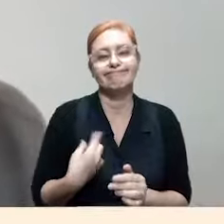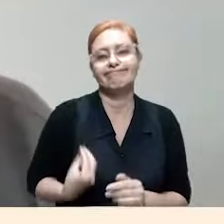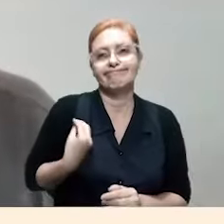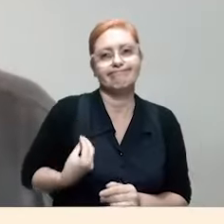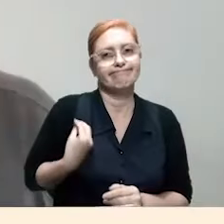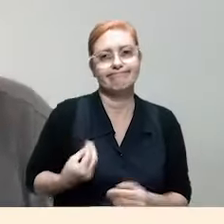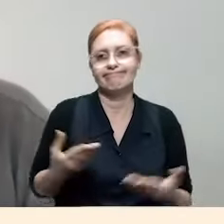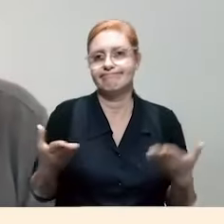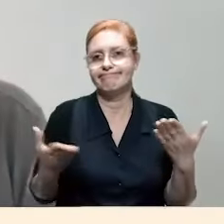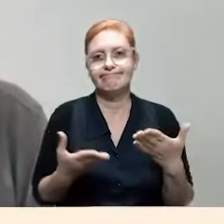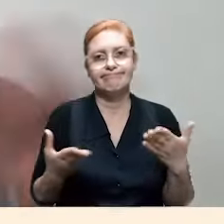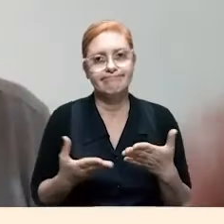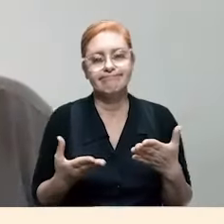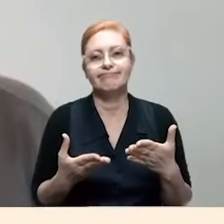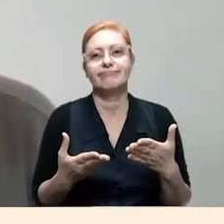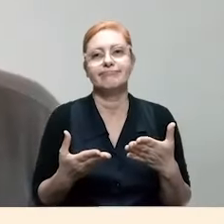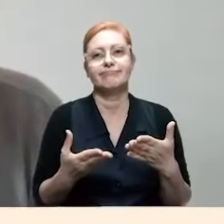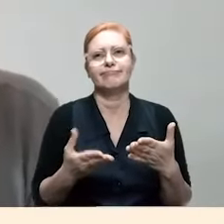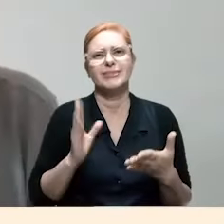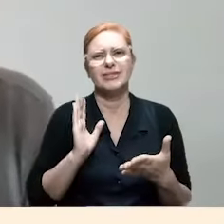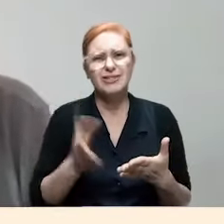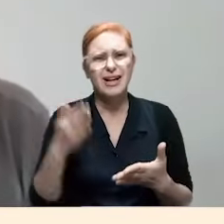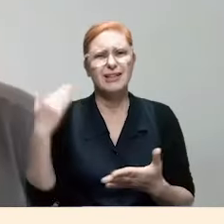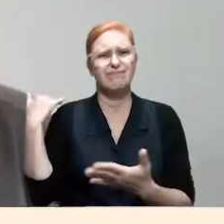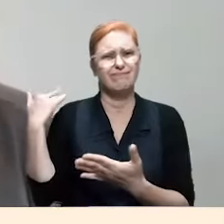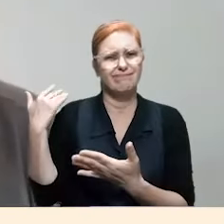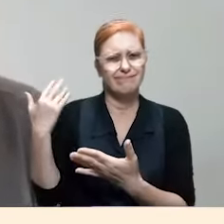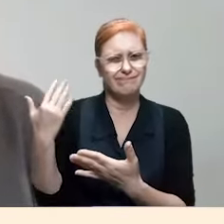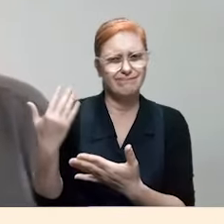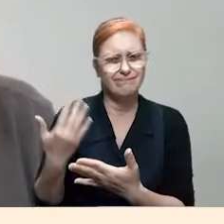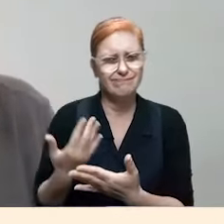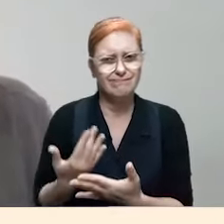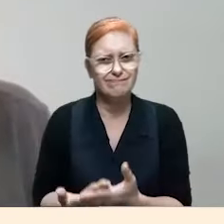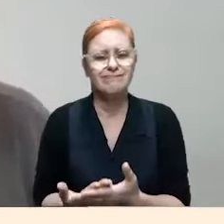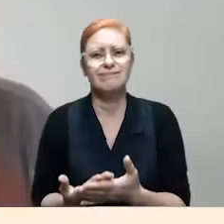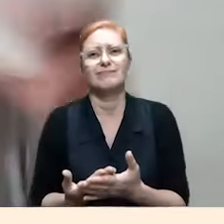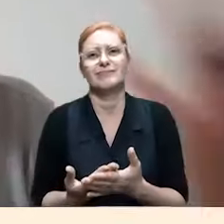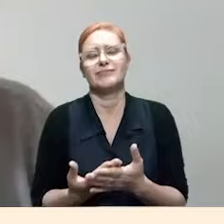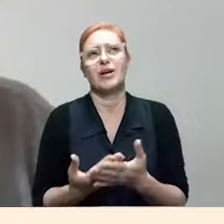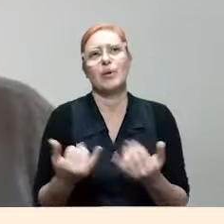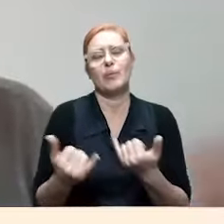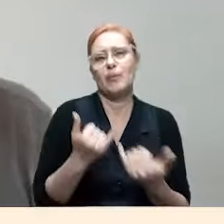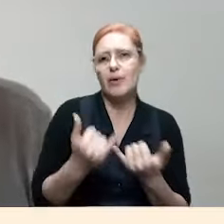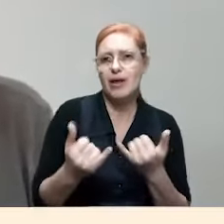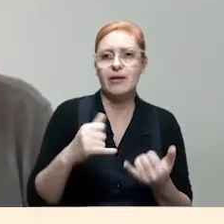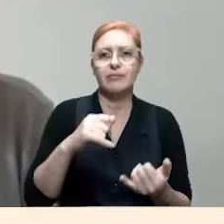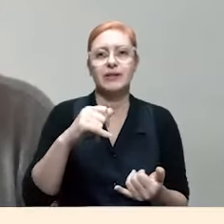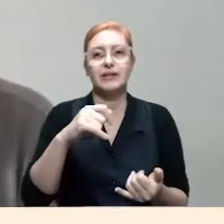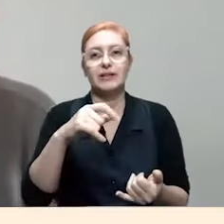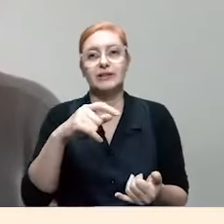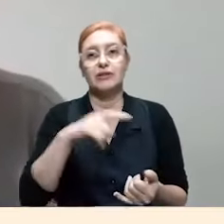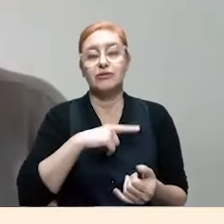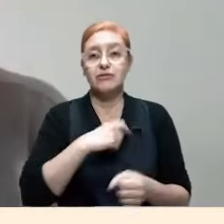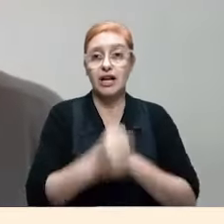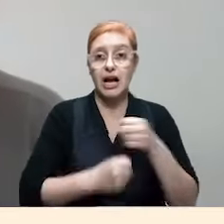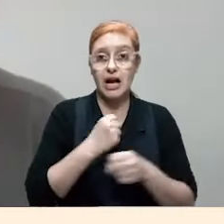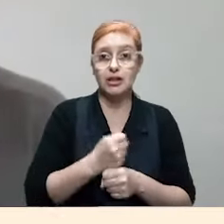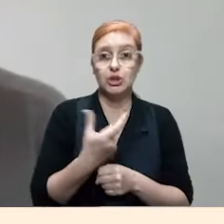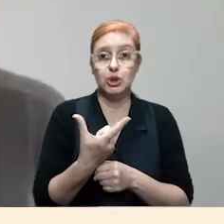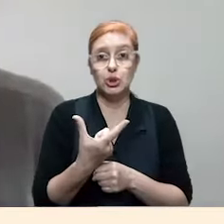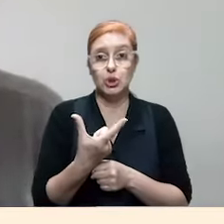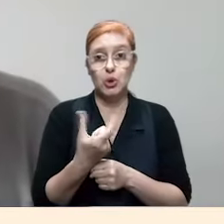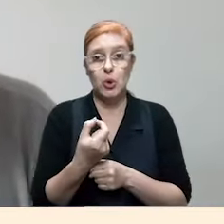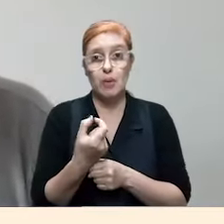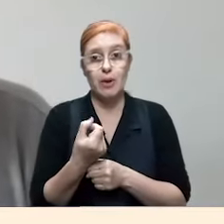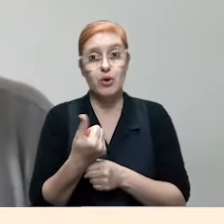ali a primavera feminista desde 2016, né? Essa nova onda, que é uma onda com